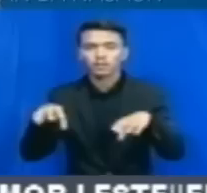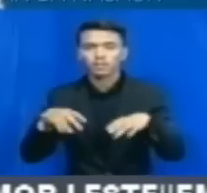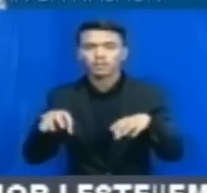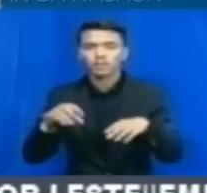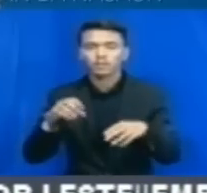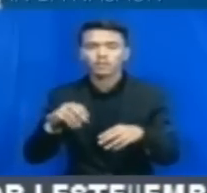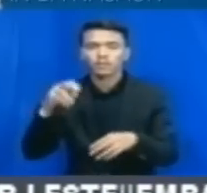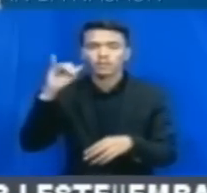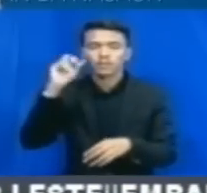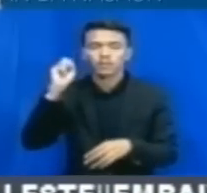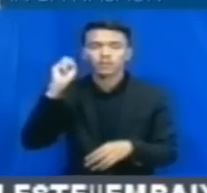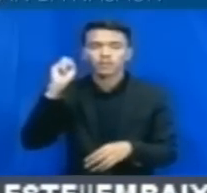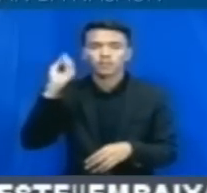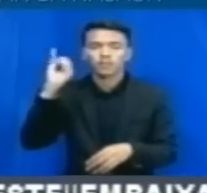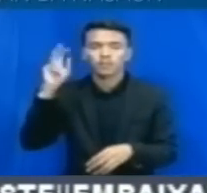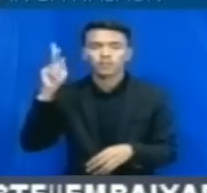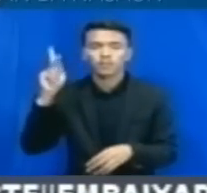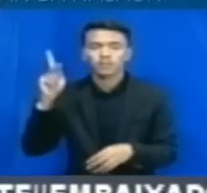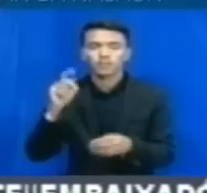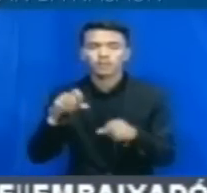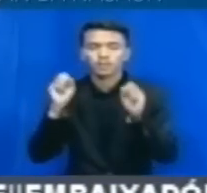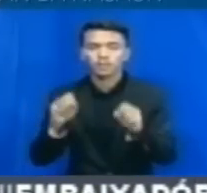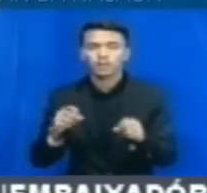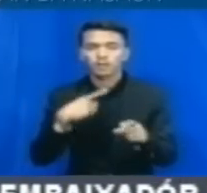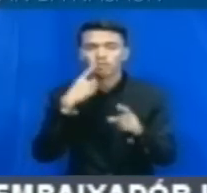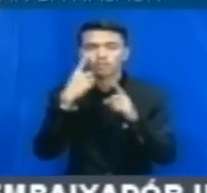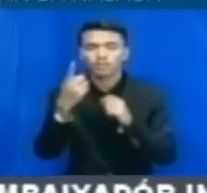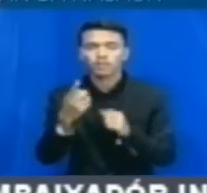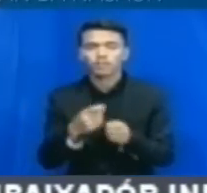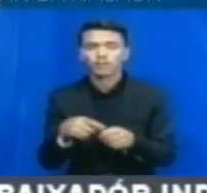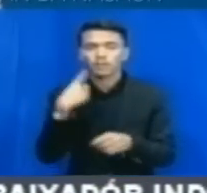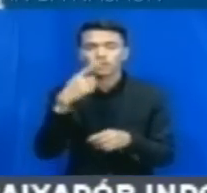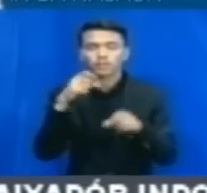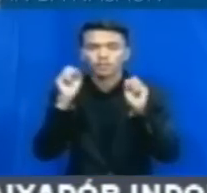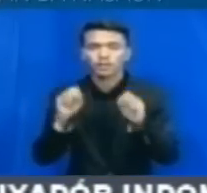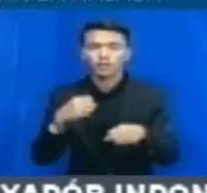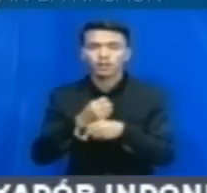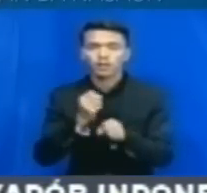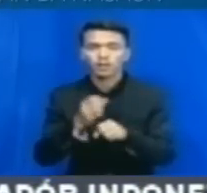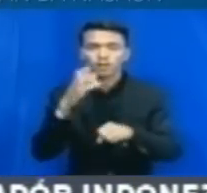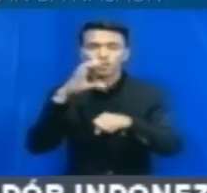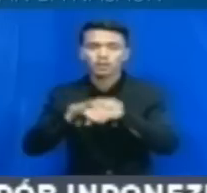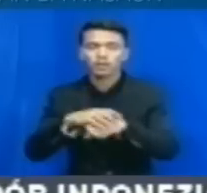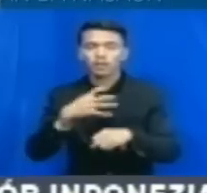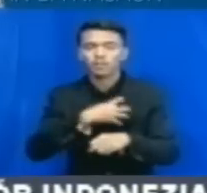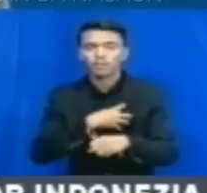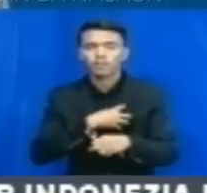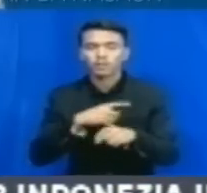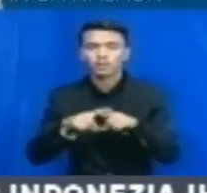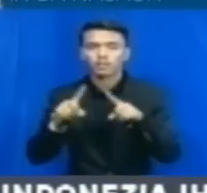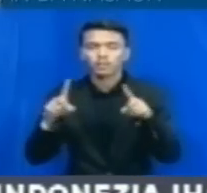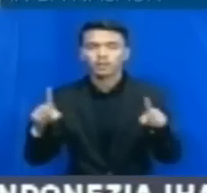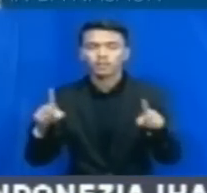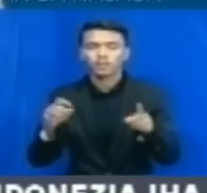Serviço Nacional de Inteligência, não bela informa. Mas se é uma coisa bajalo, busca o ser, tem que polícia. Mas, no caso,